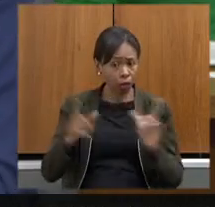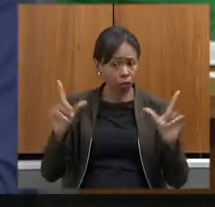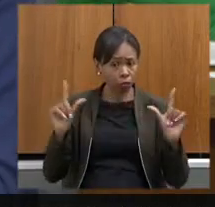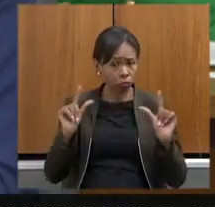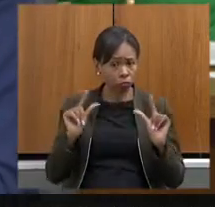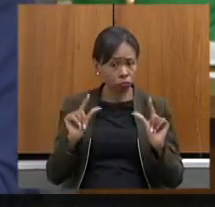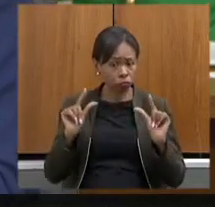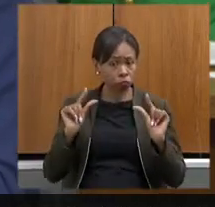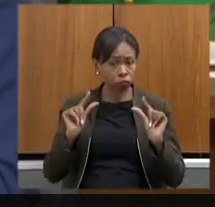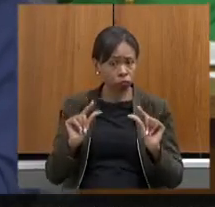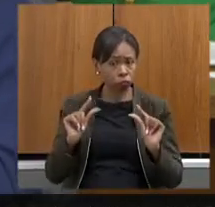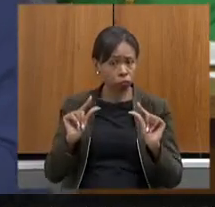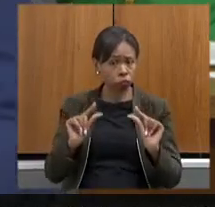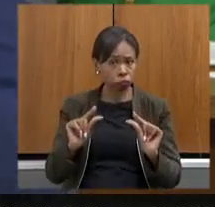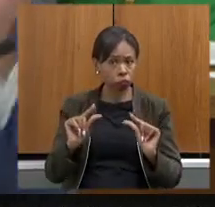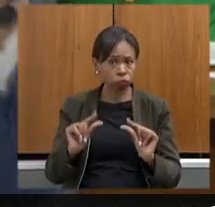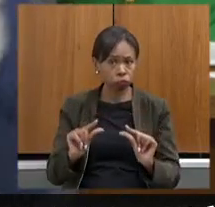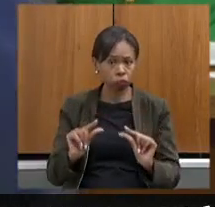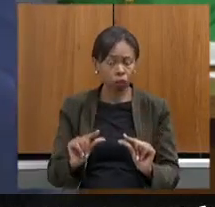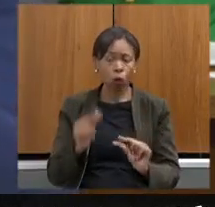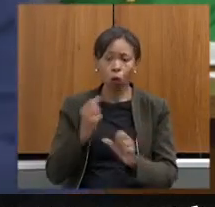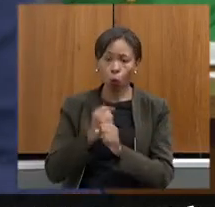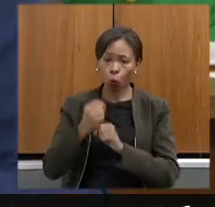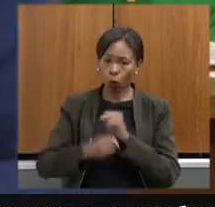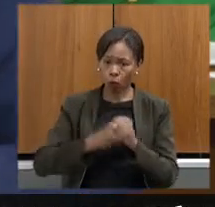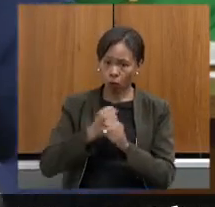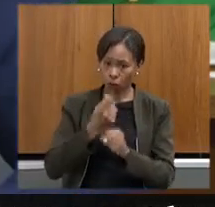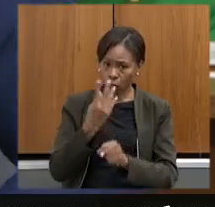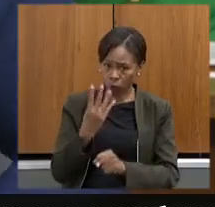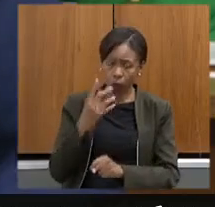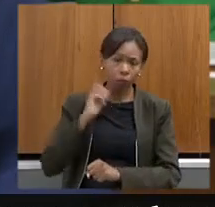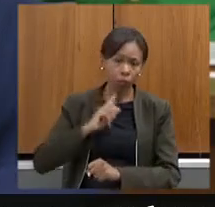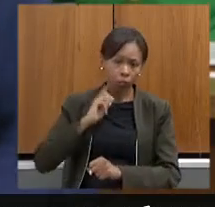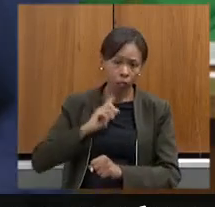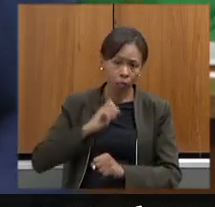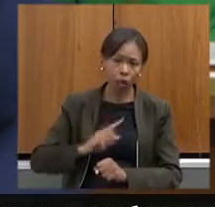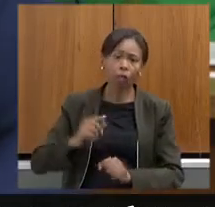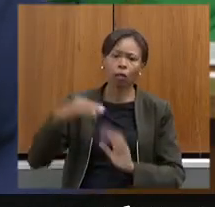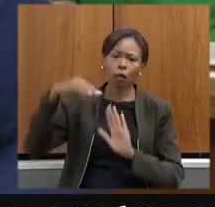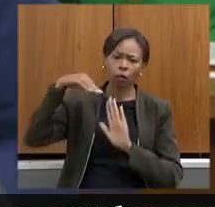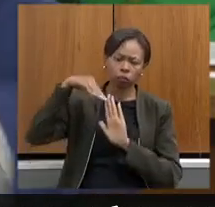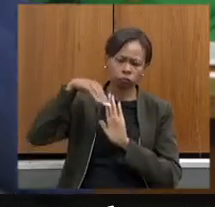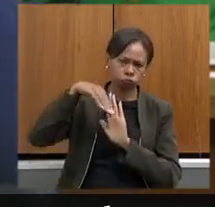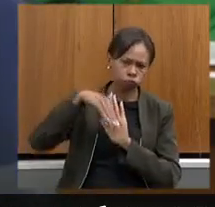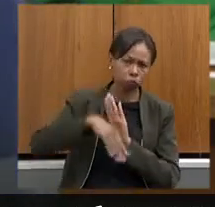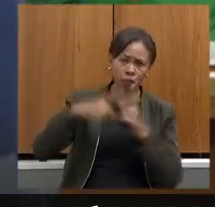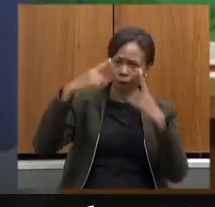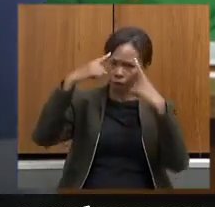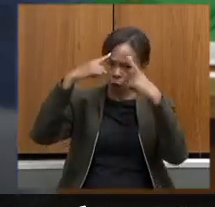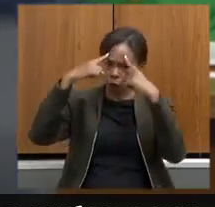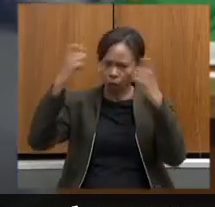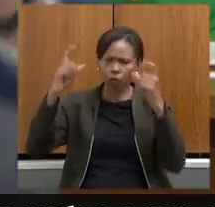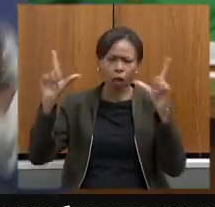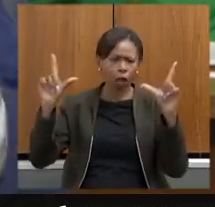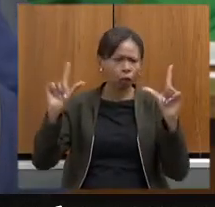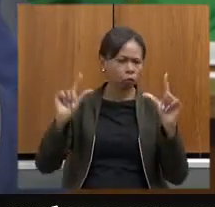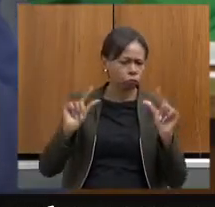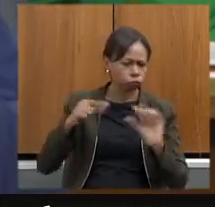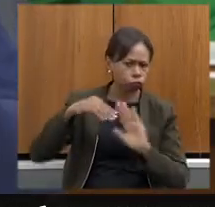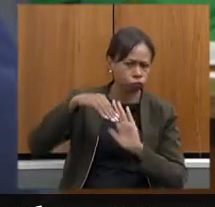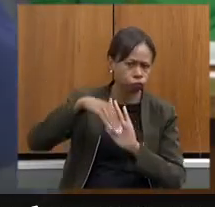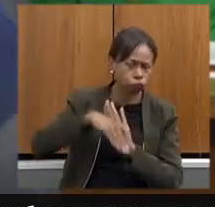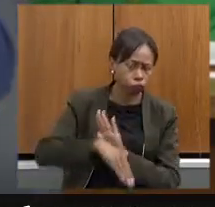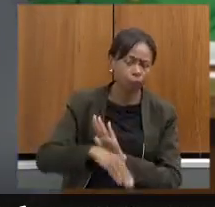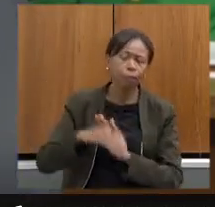queda Minas Gerais vem ao longo dos últimos quatro anos acumulando quedas nos seus índices de violência então nós estamos